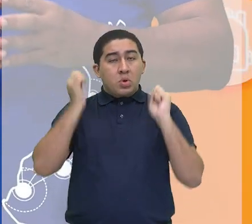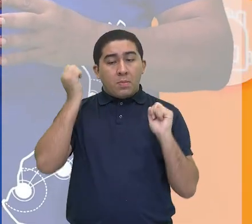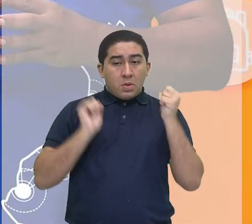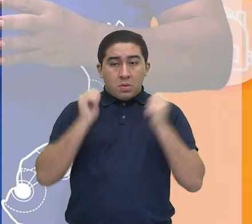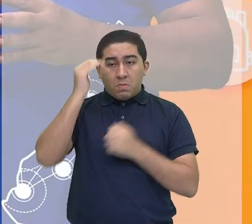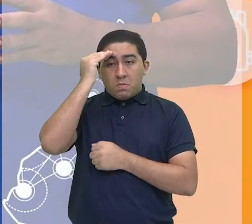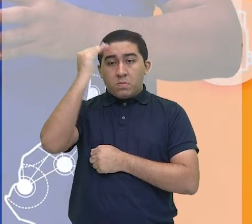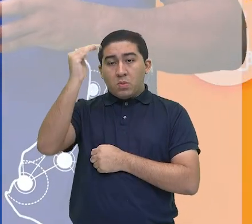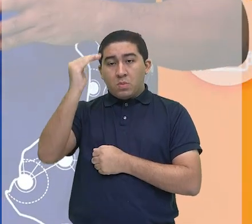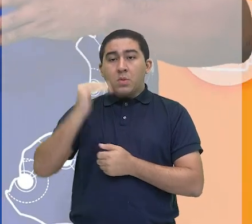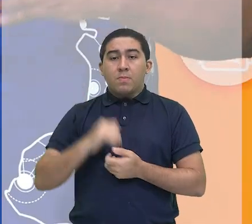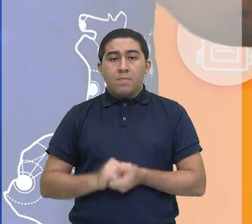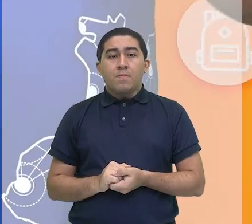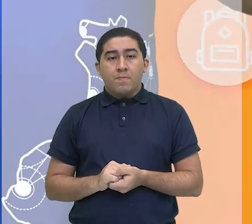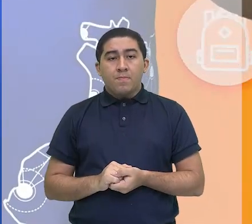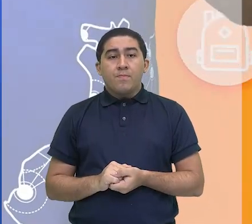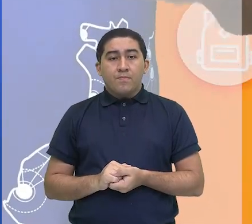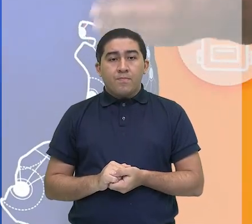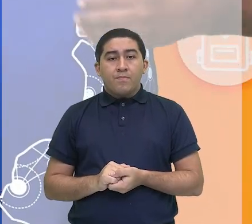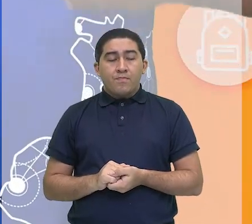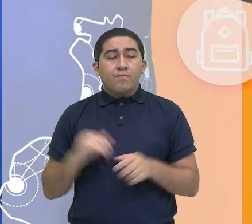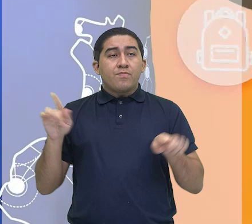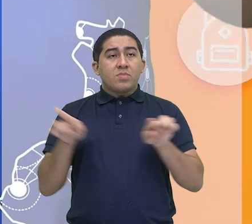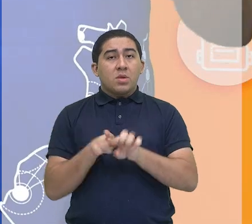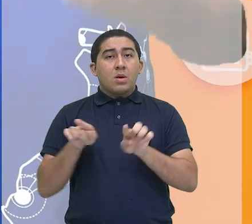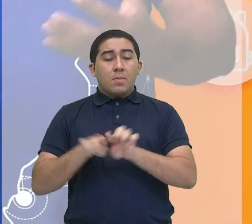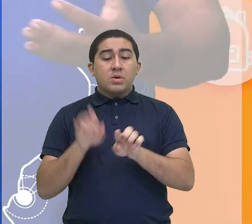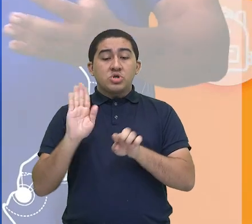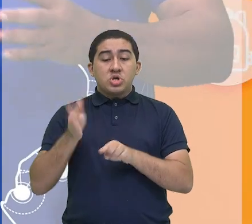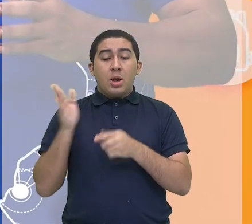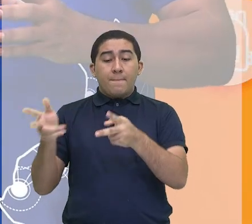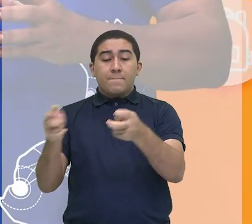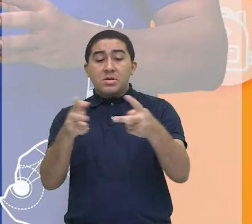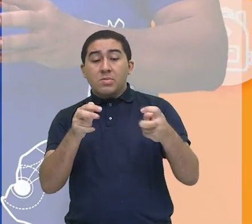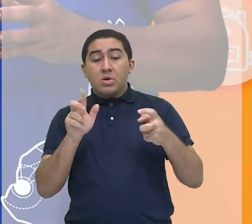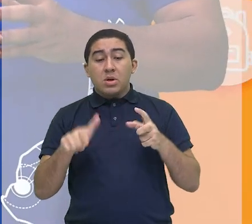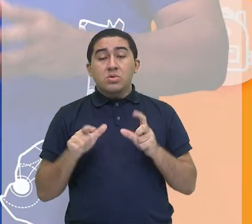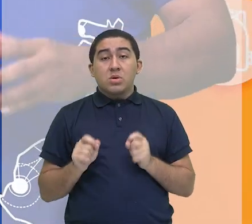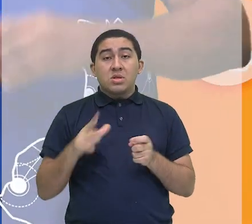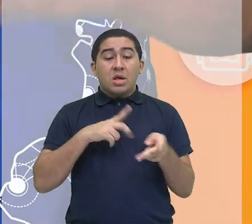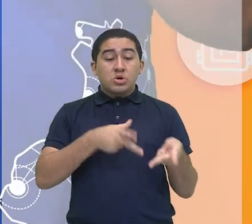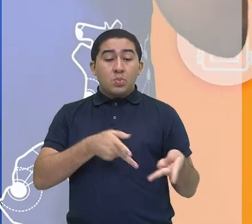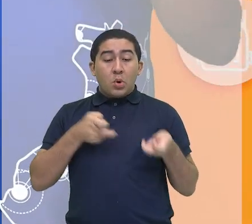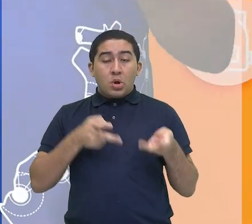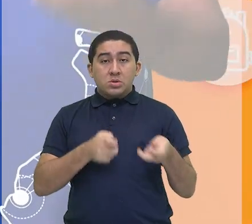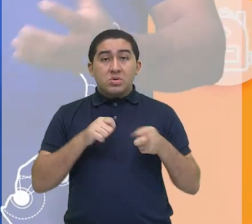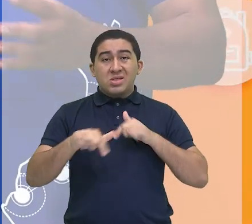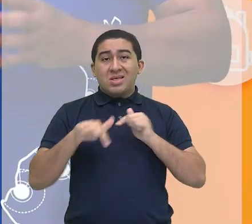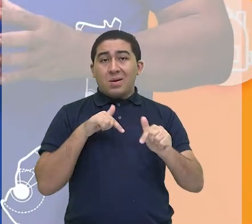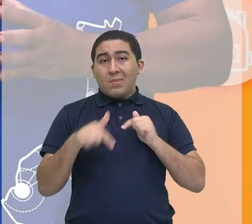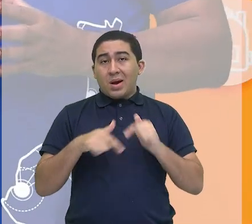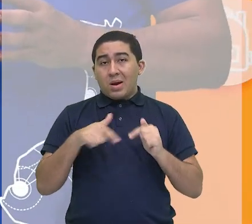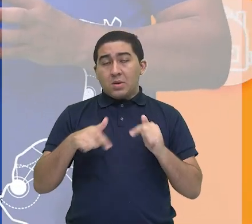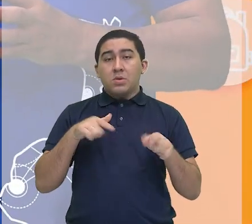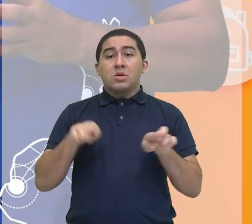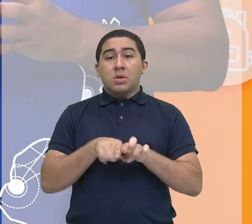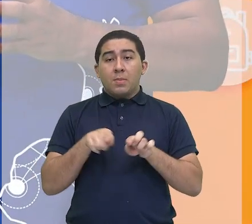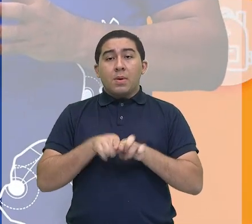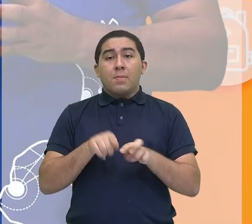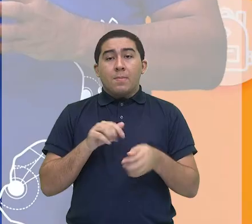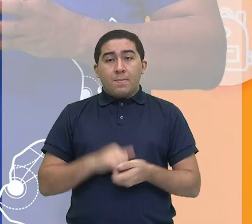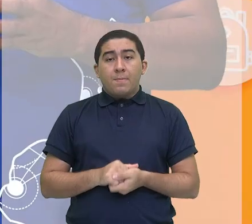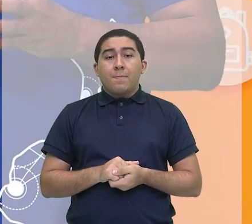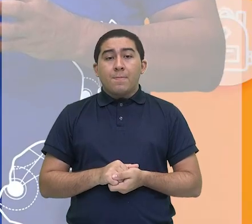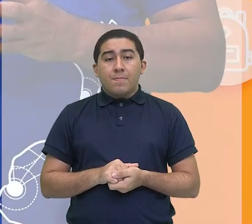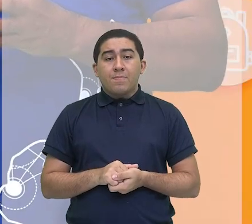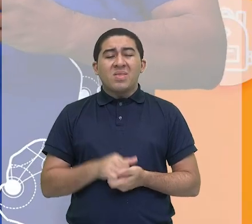grupos operários, né, já percebendo, né, sua situação de exploração do trabalho, né, a questão